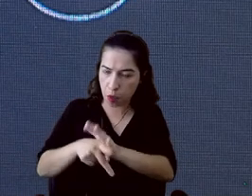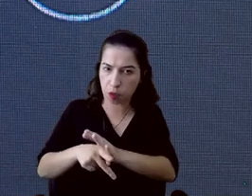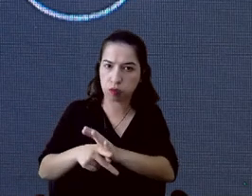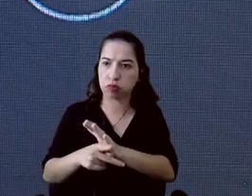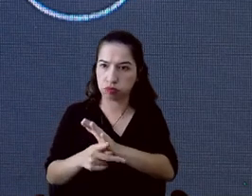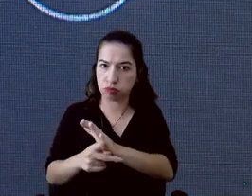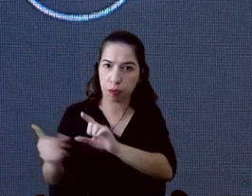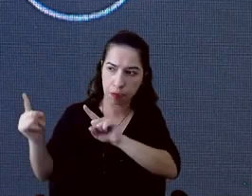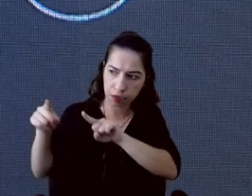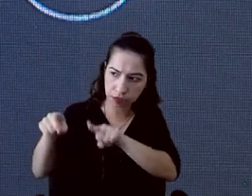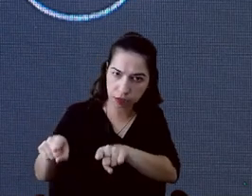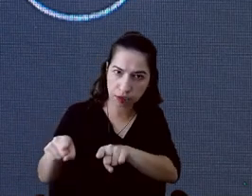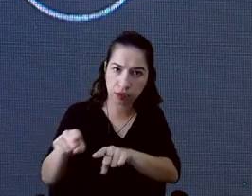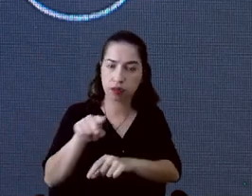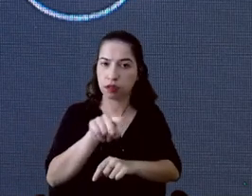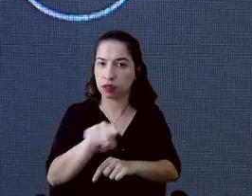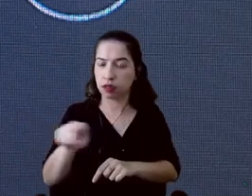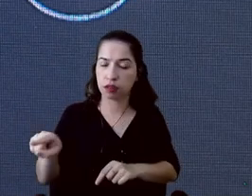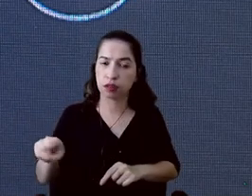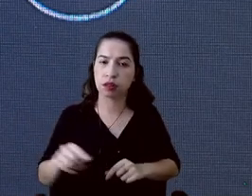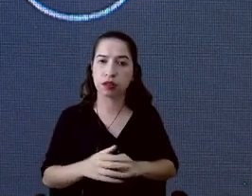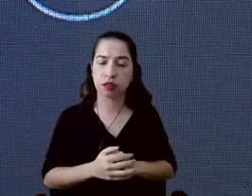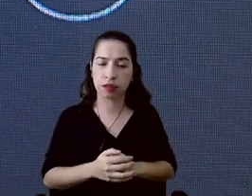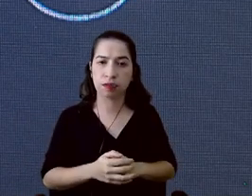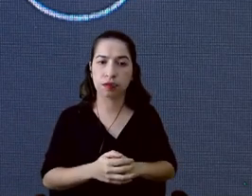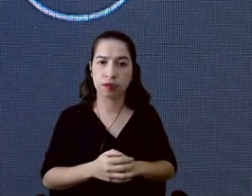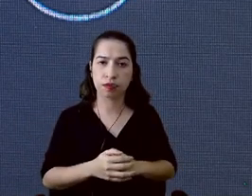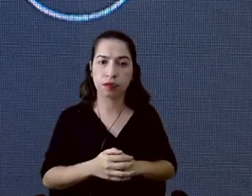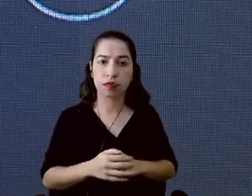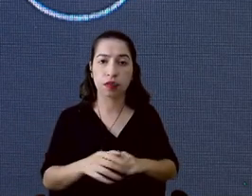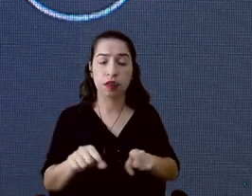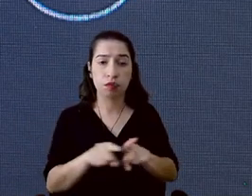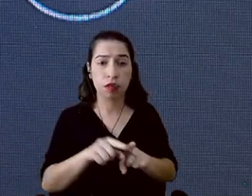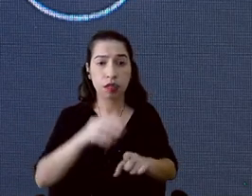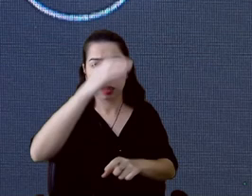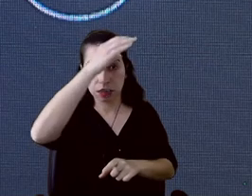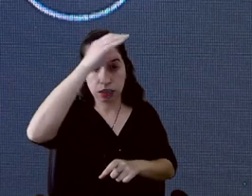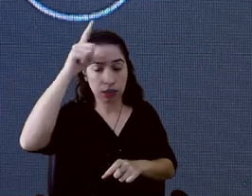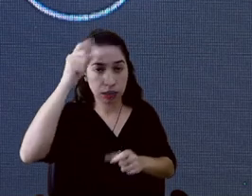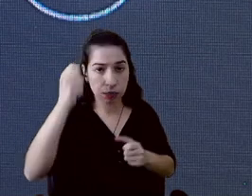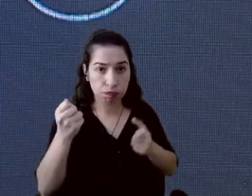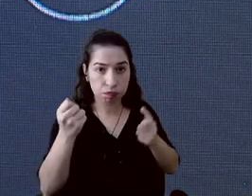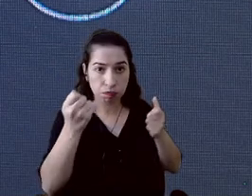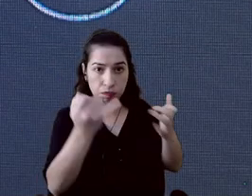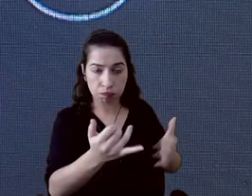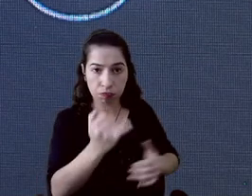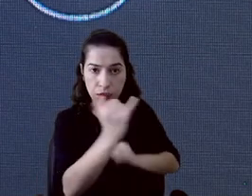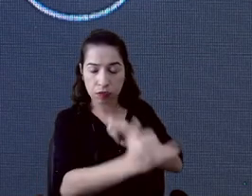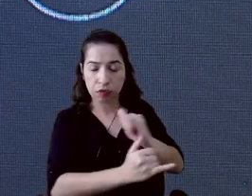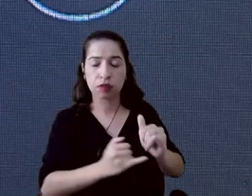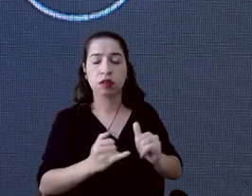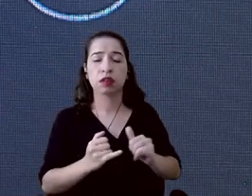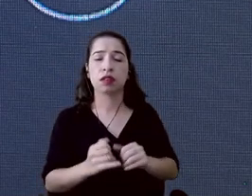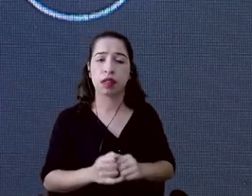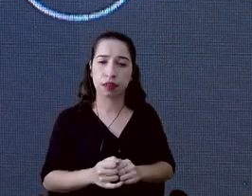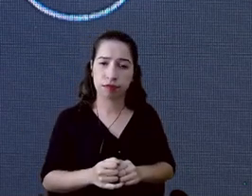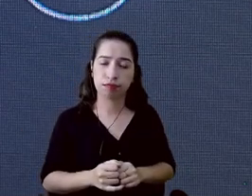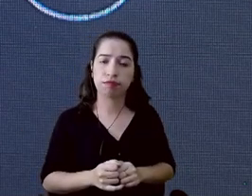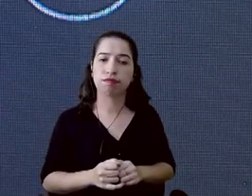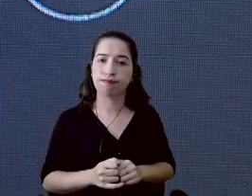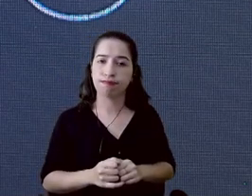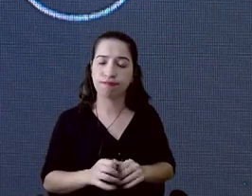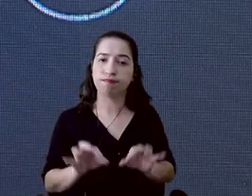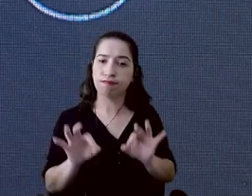e repassar isso para os nossos clientes Sem dúvida é uma é uma uma